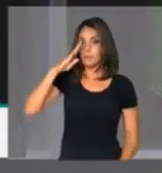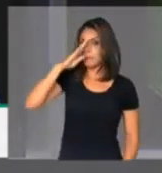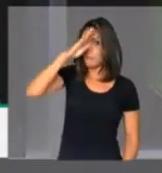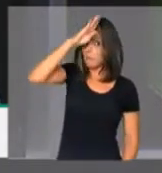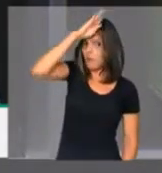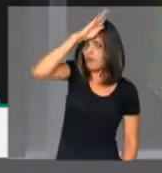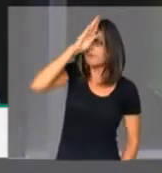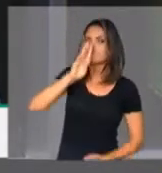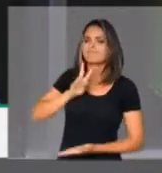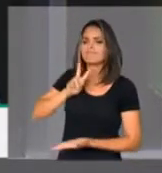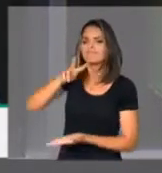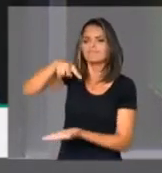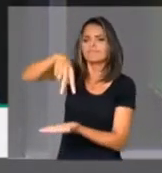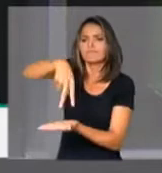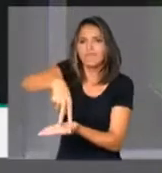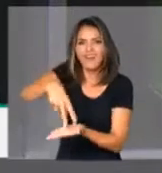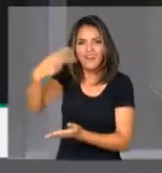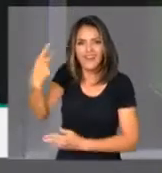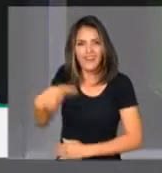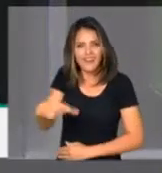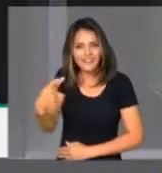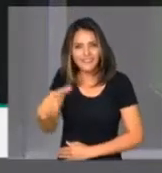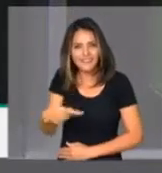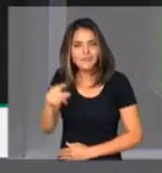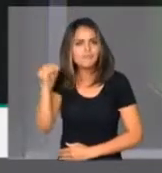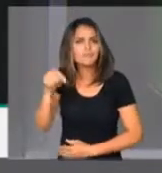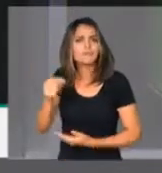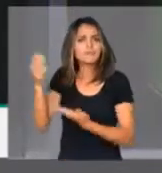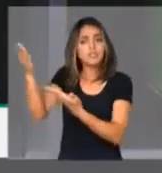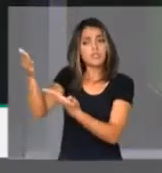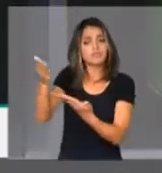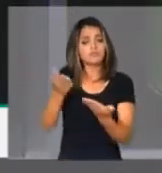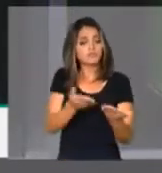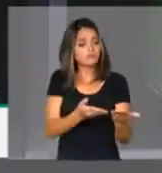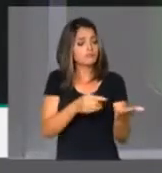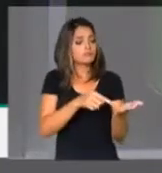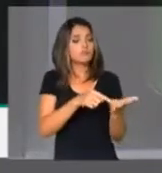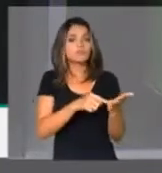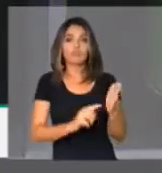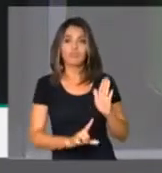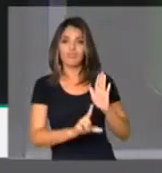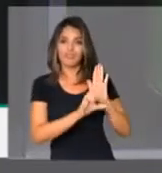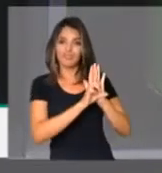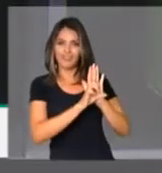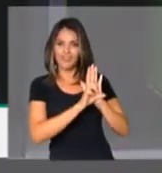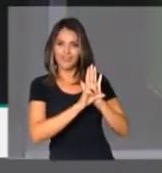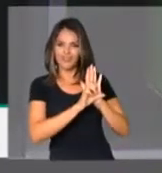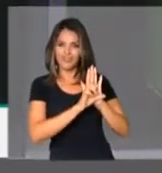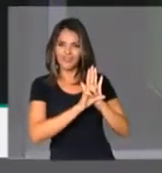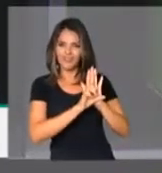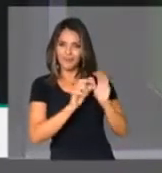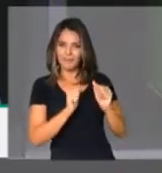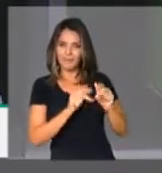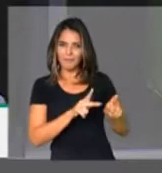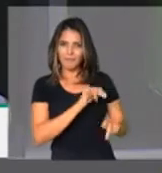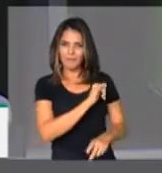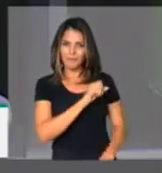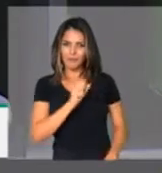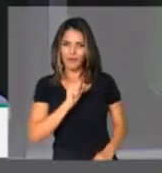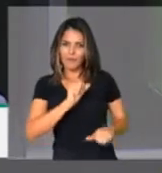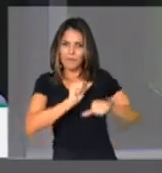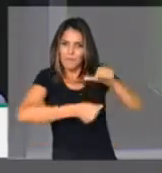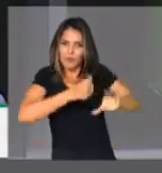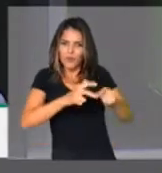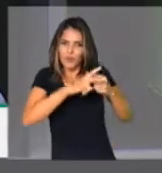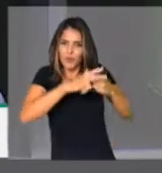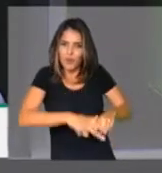Bolsonaro vem ao Congresso para entregar uma reforma da Previdência que